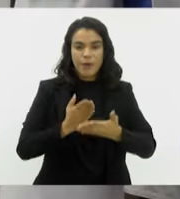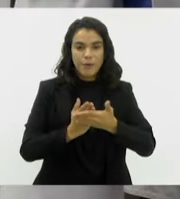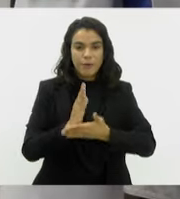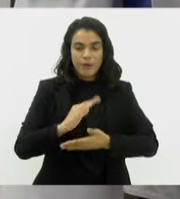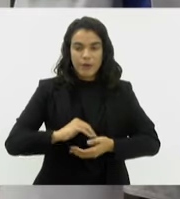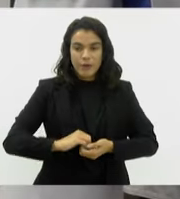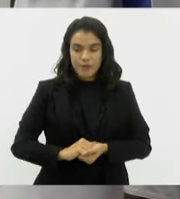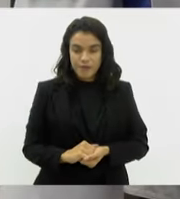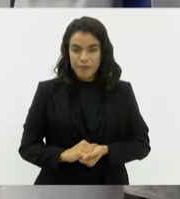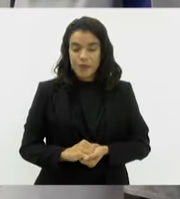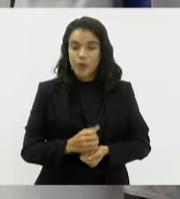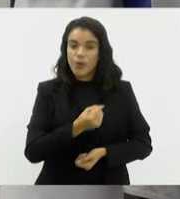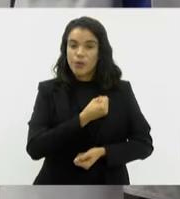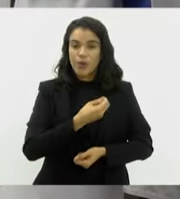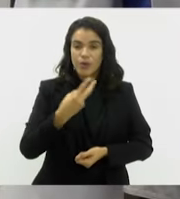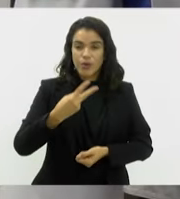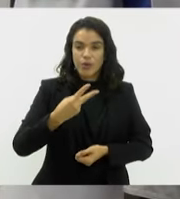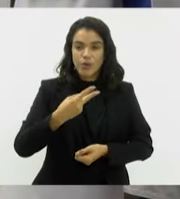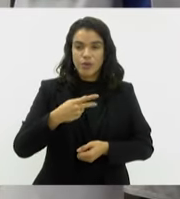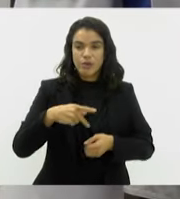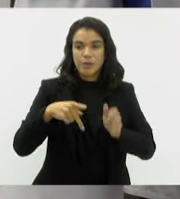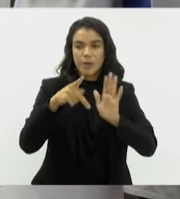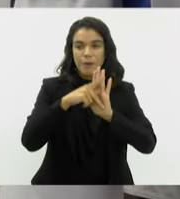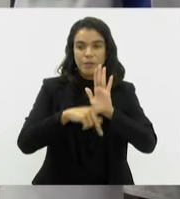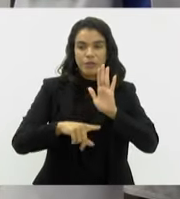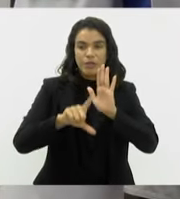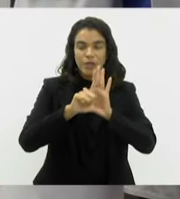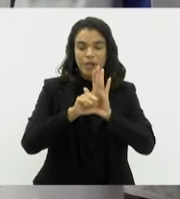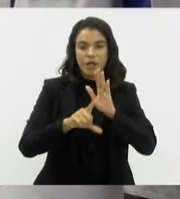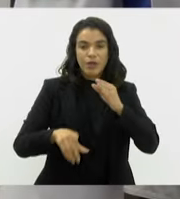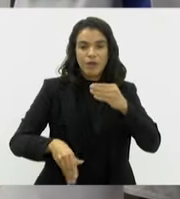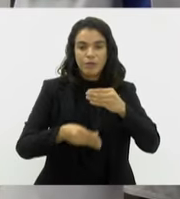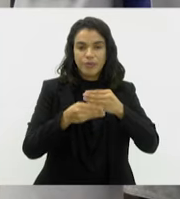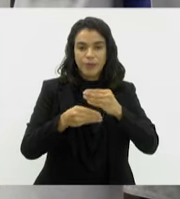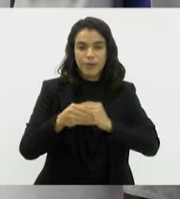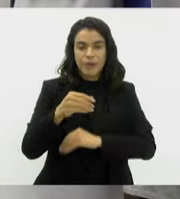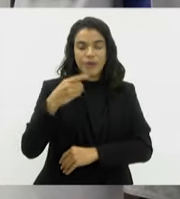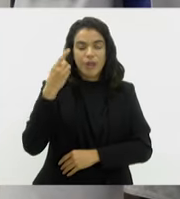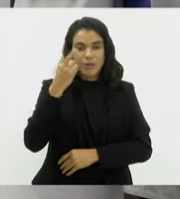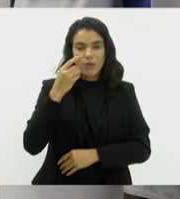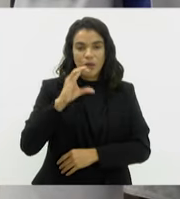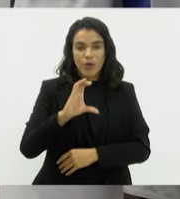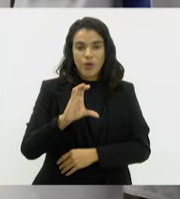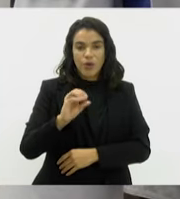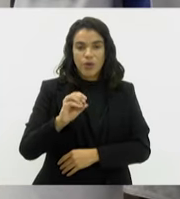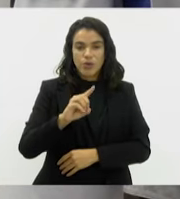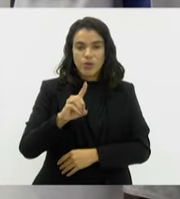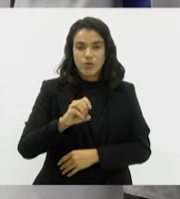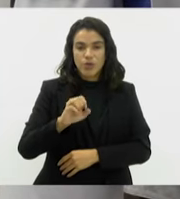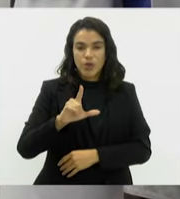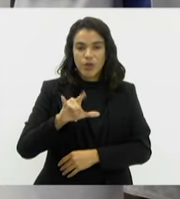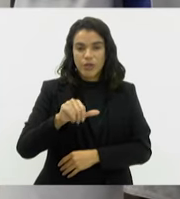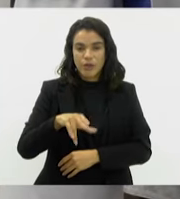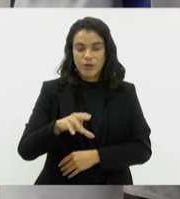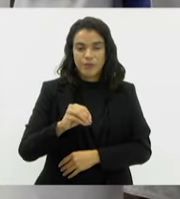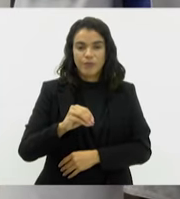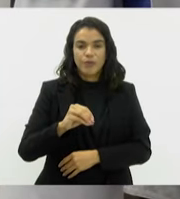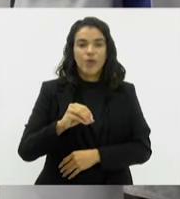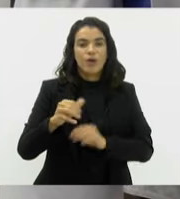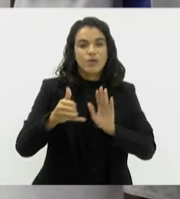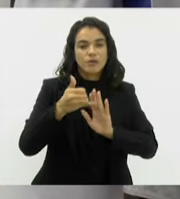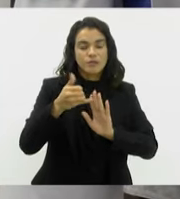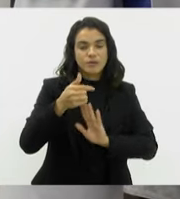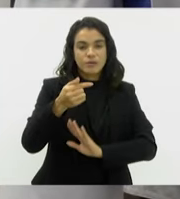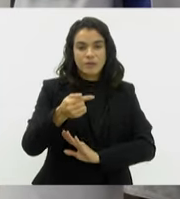aprovado. Item 2 da pauta, projeto de lei complementar 12 de 2023, de autoria do deputado Vinícius Cozzolino, que acrescenta o inciso 7 ao